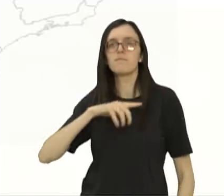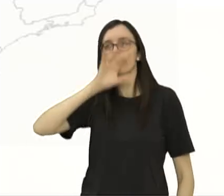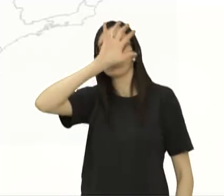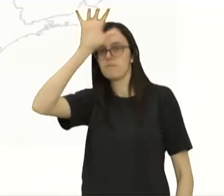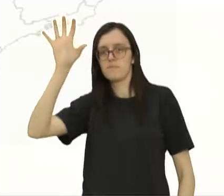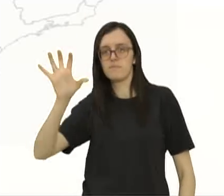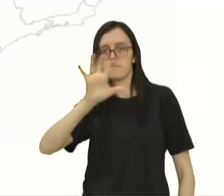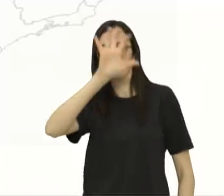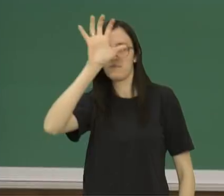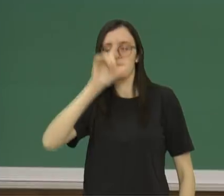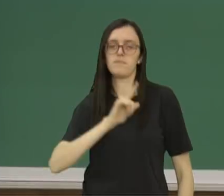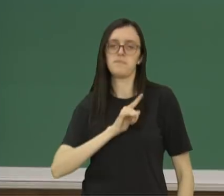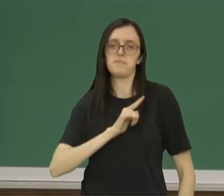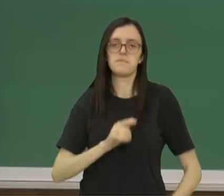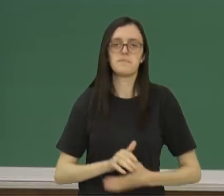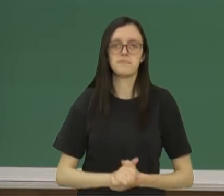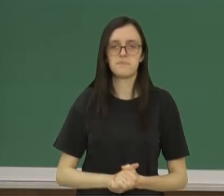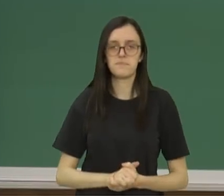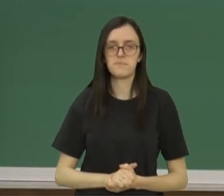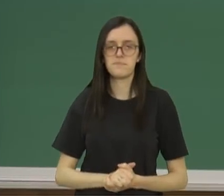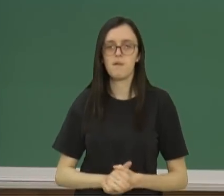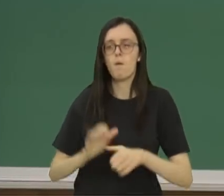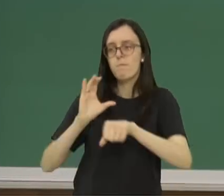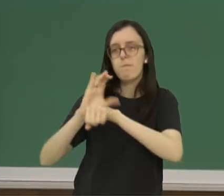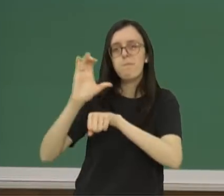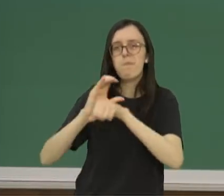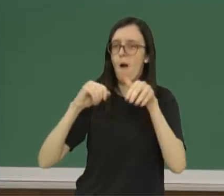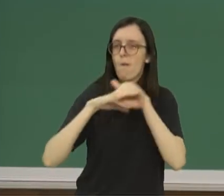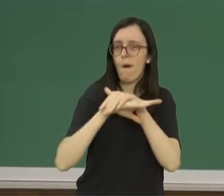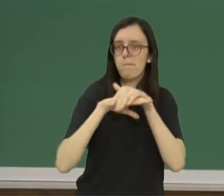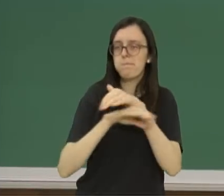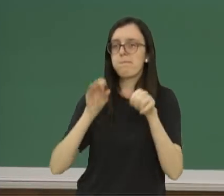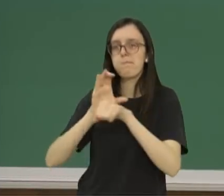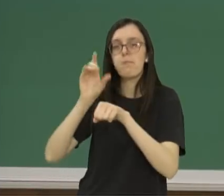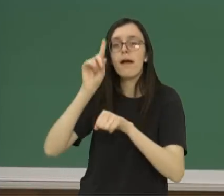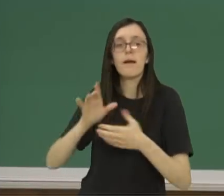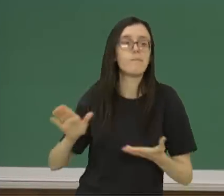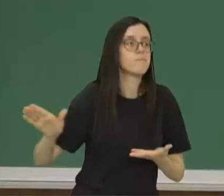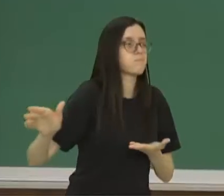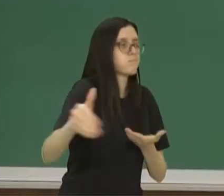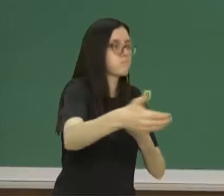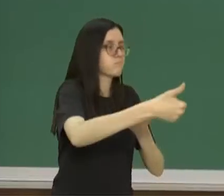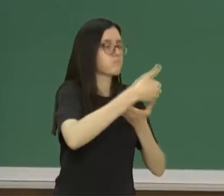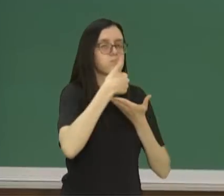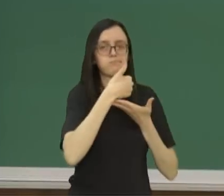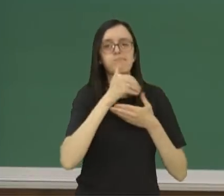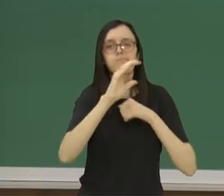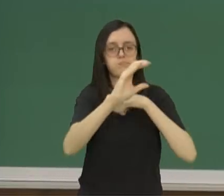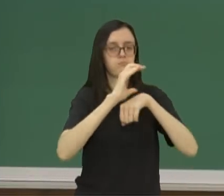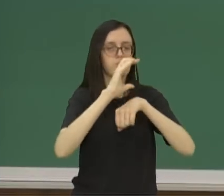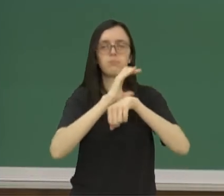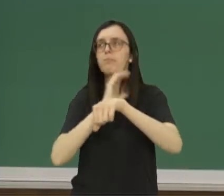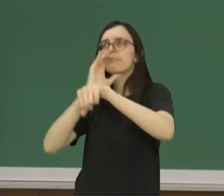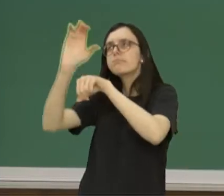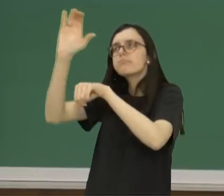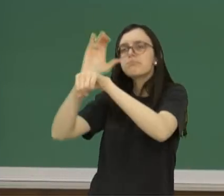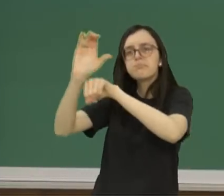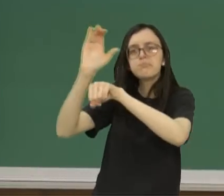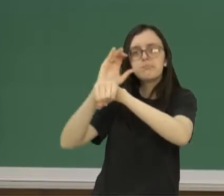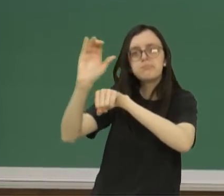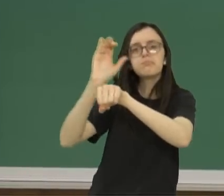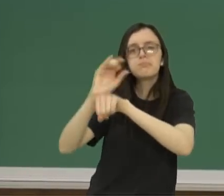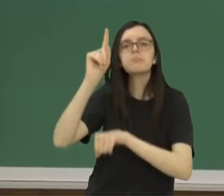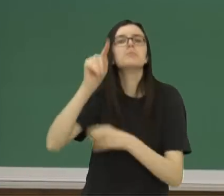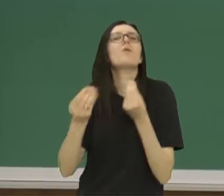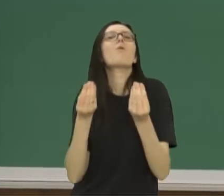Sudeco e da Sudene. Então, esses fundos de investimento são captação de recursos, né? Captação de investimentos que